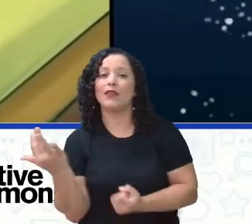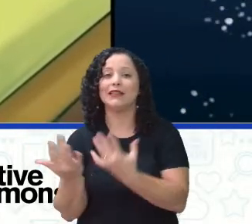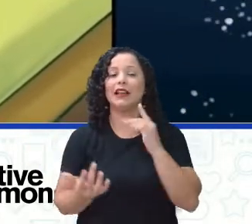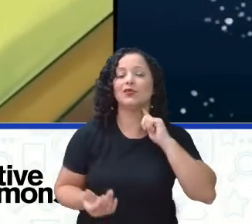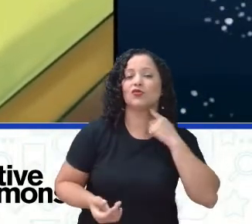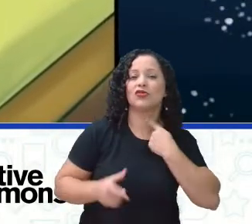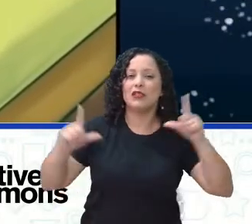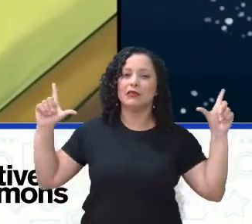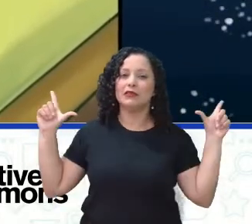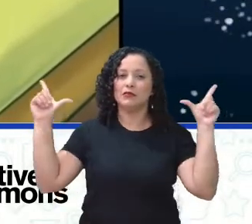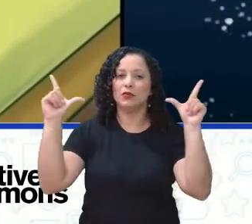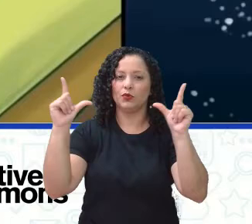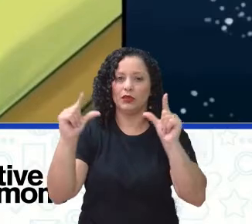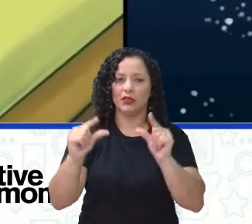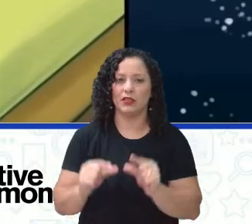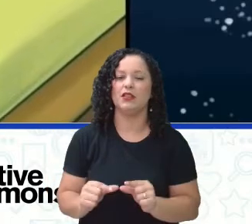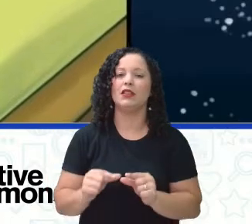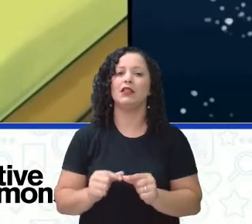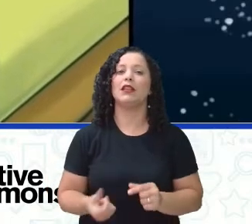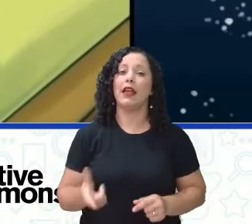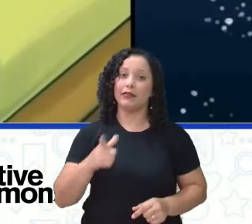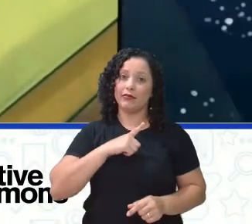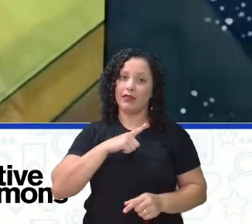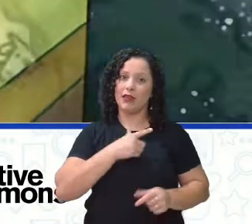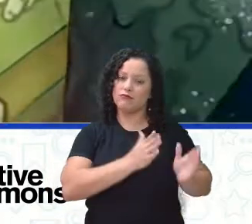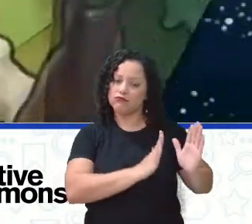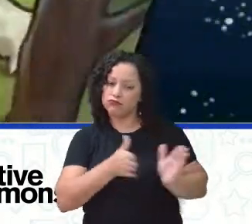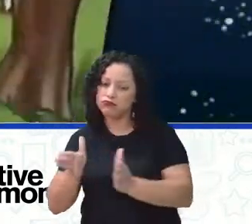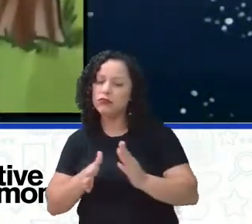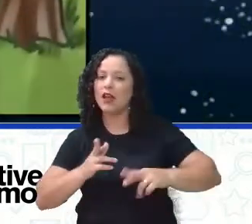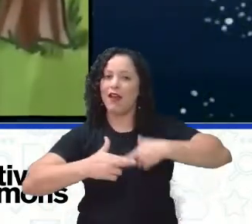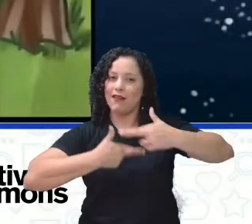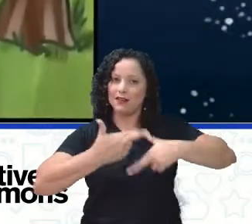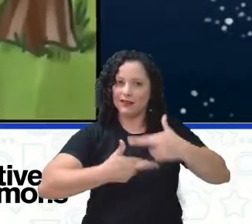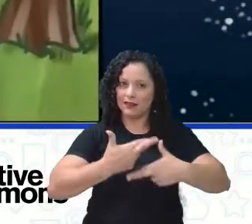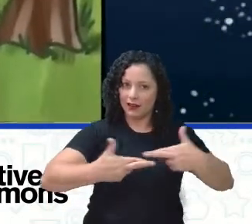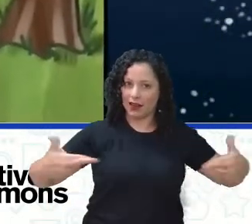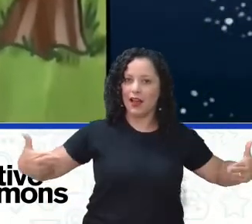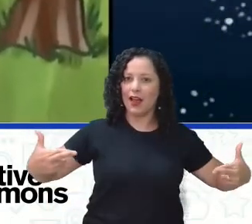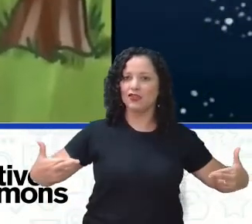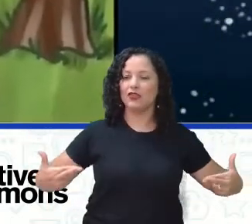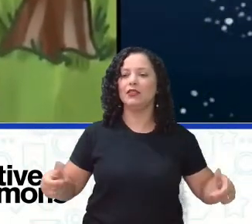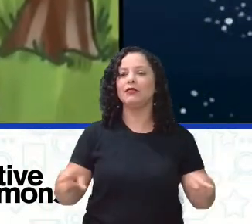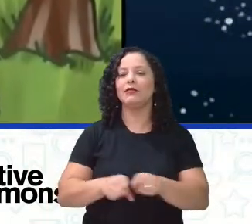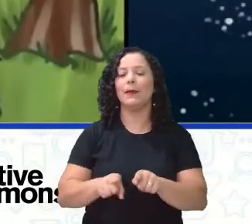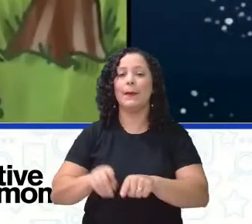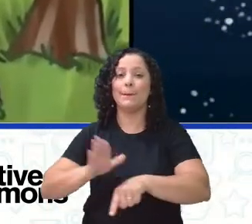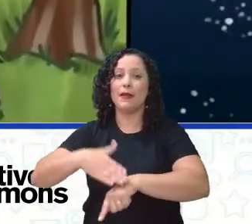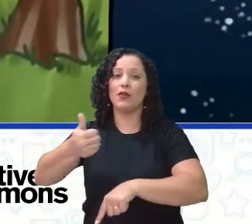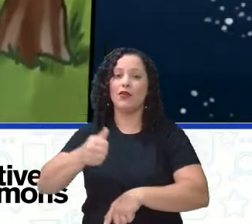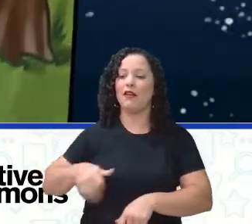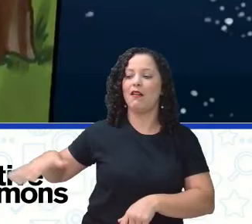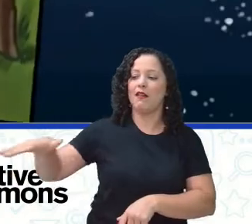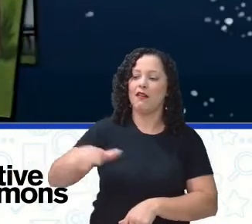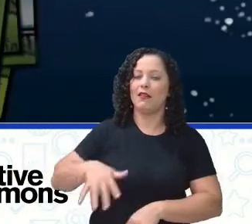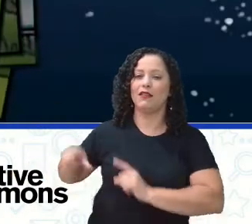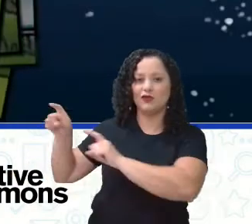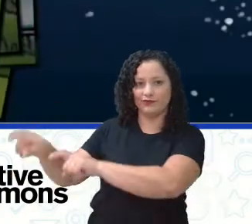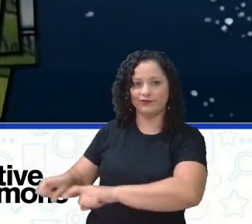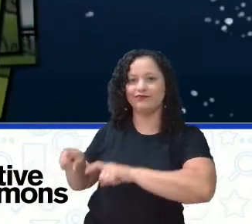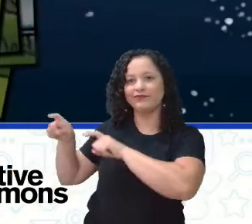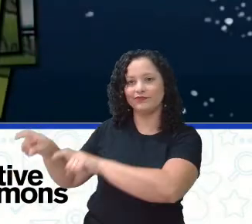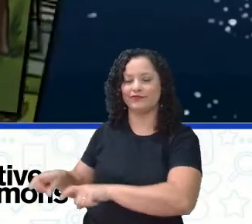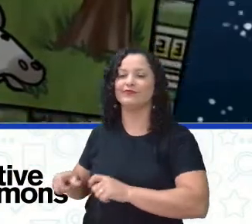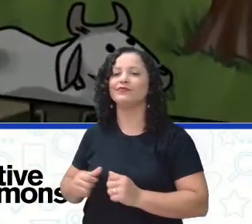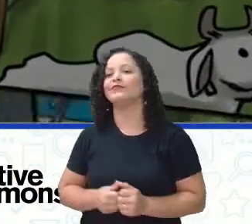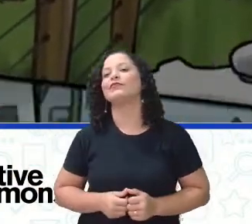lixo, investir na reciclagem e reutilização de materiais e melhorar as práticas agropecuárias. Governos